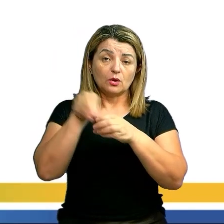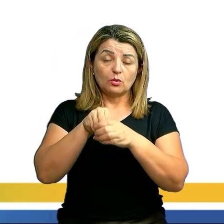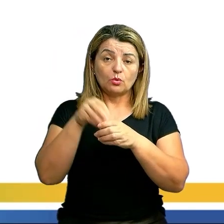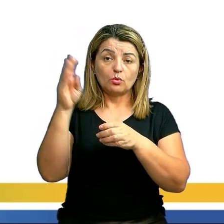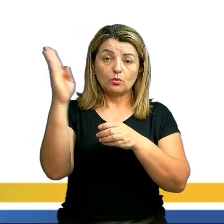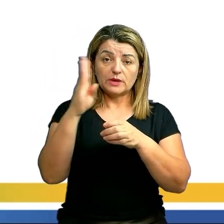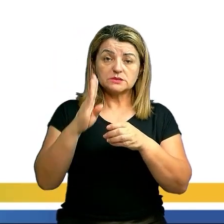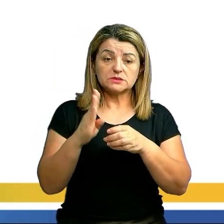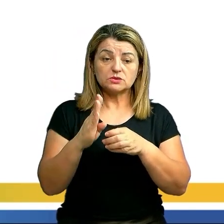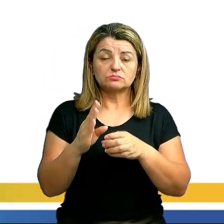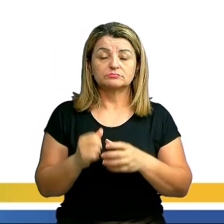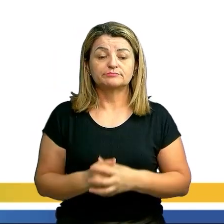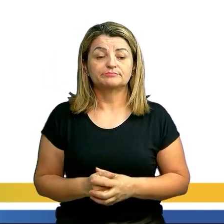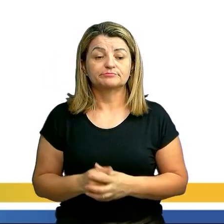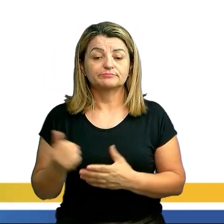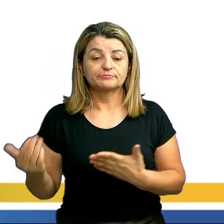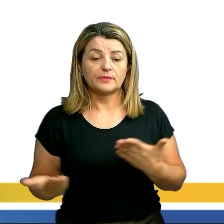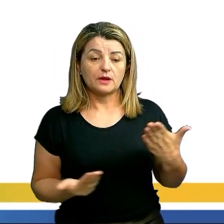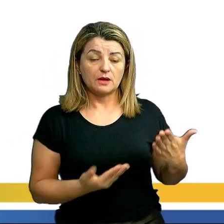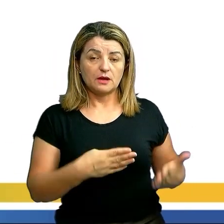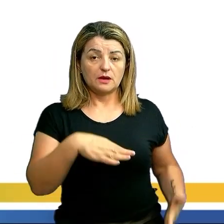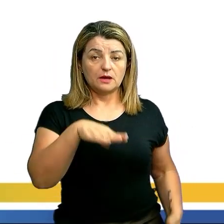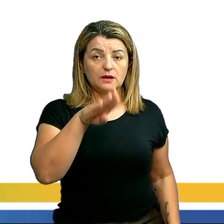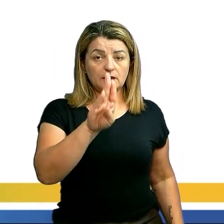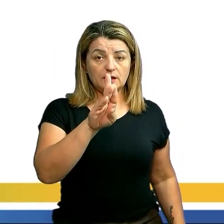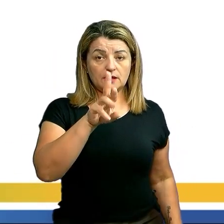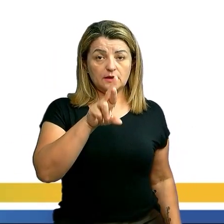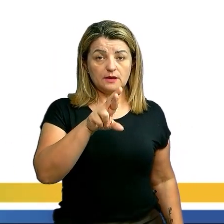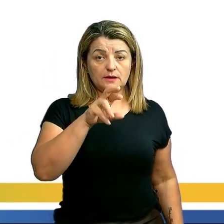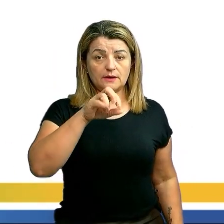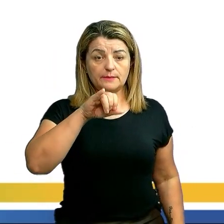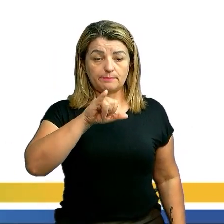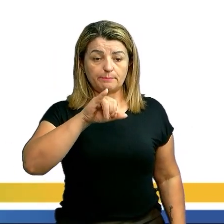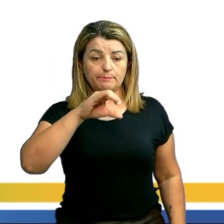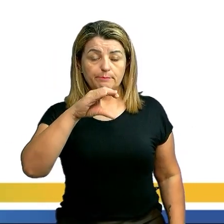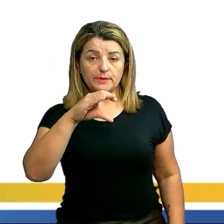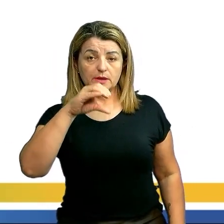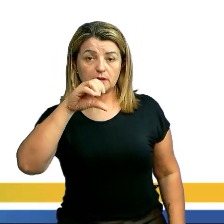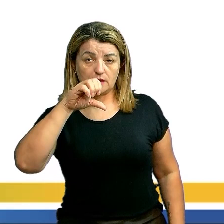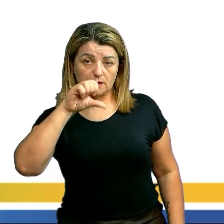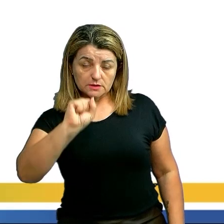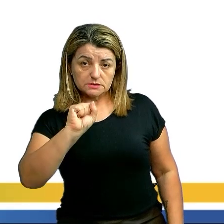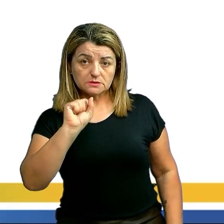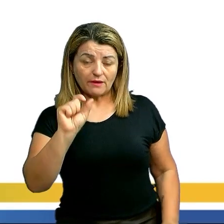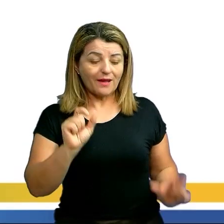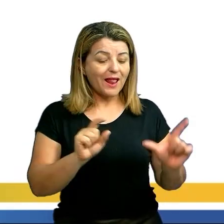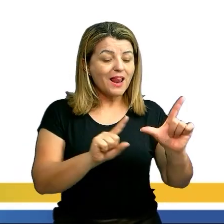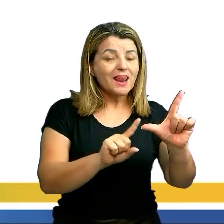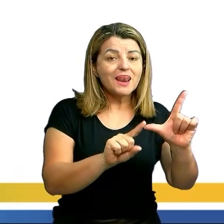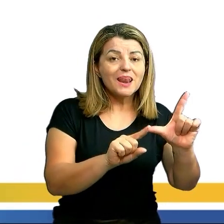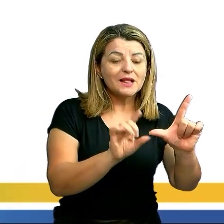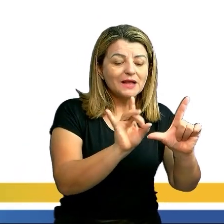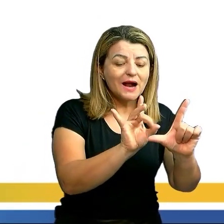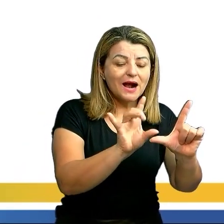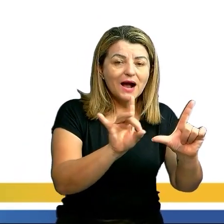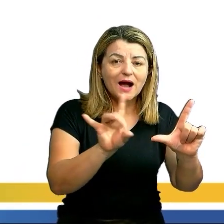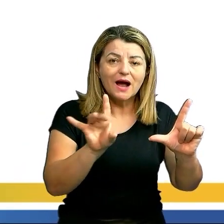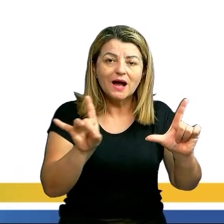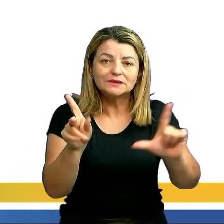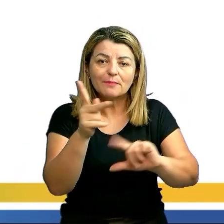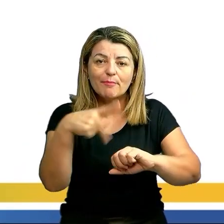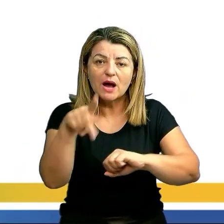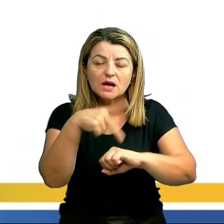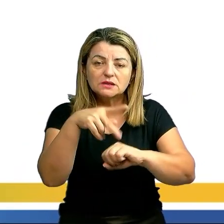que possui a sigla com as iniciais de cada um dos seus países, né? É um grupo que foi criado